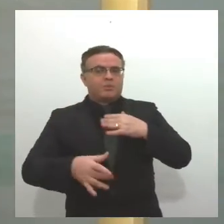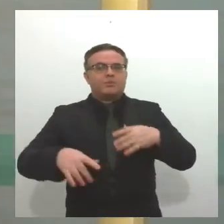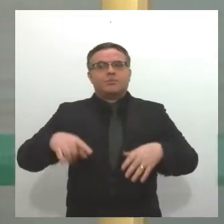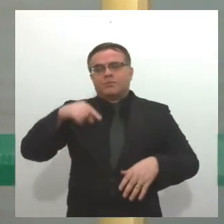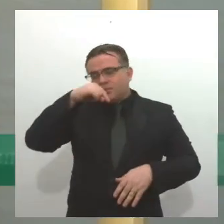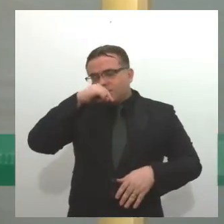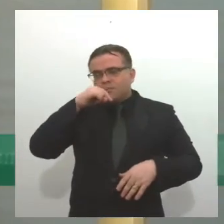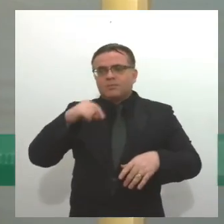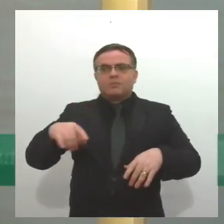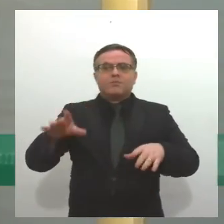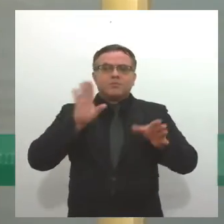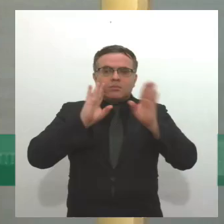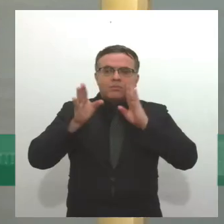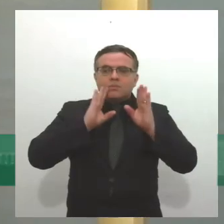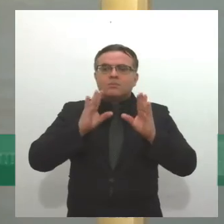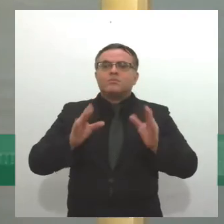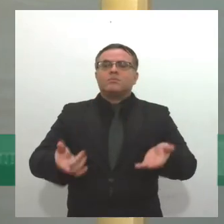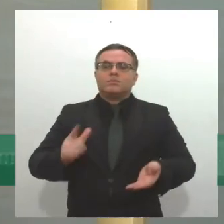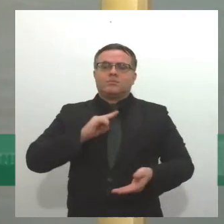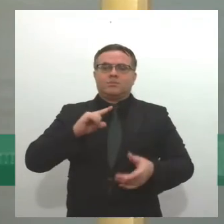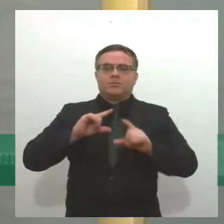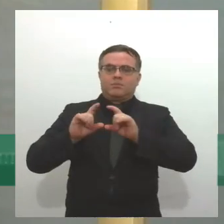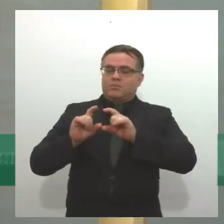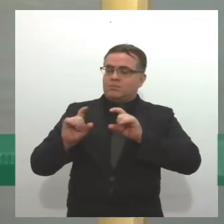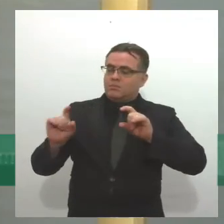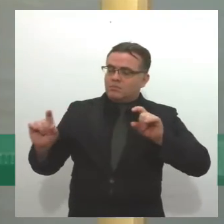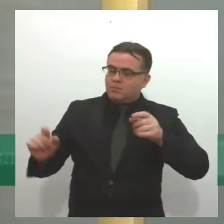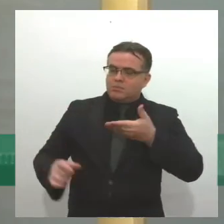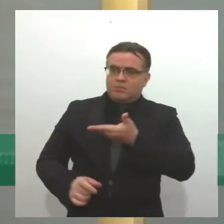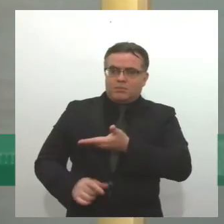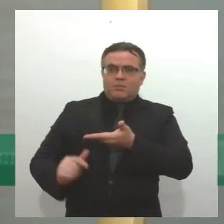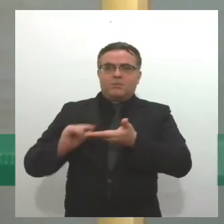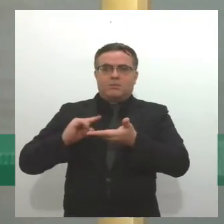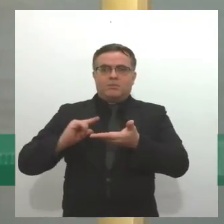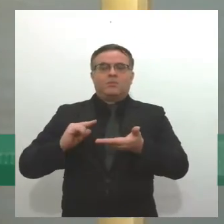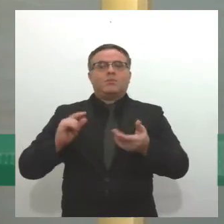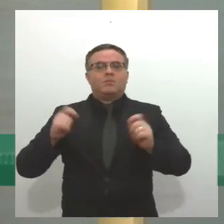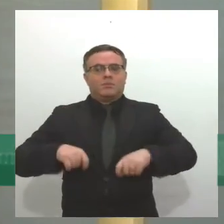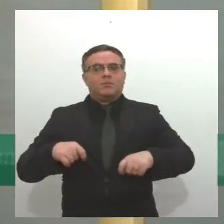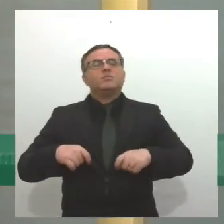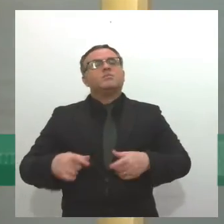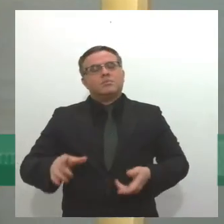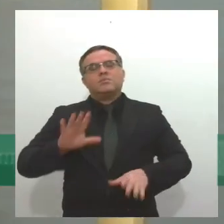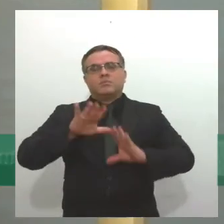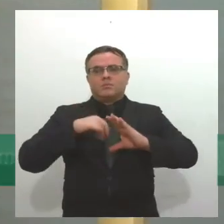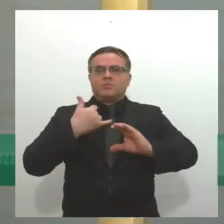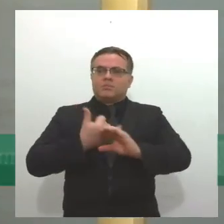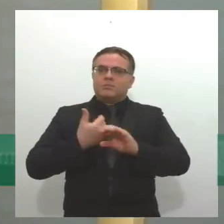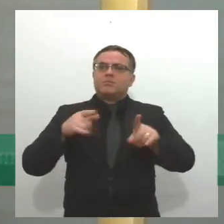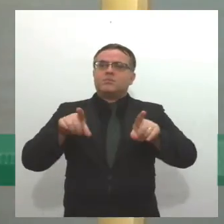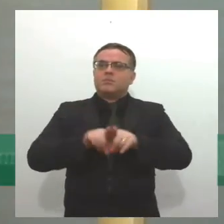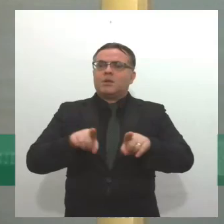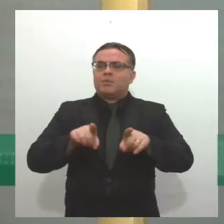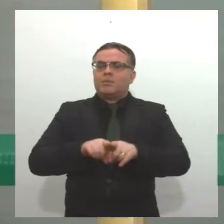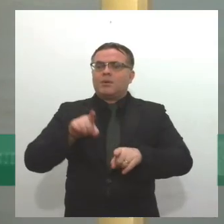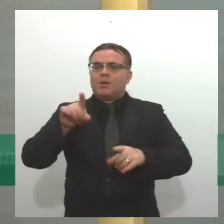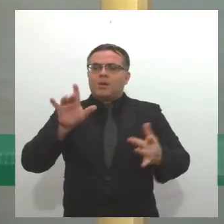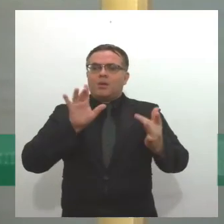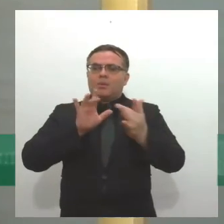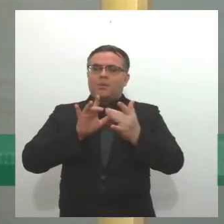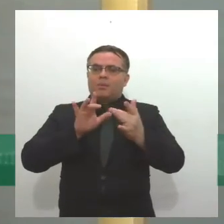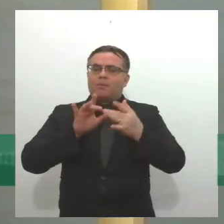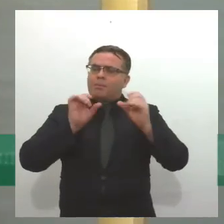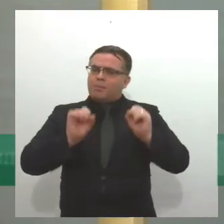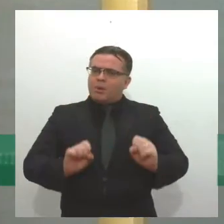é @TVAlese5.2. No Twitter, @TVAlese. E no nosso canal do YouTube. Para entrar em contato com a nossa